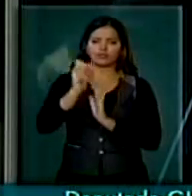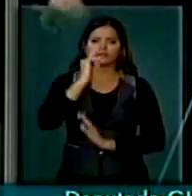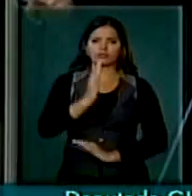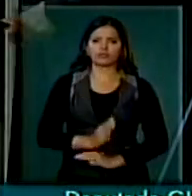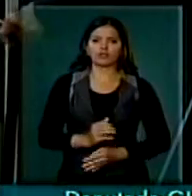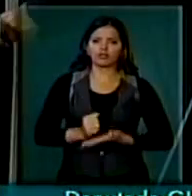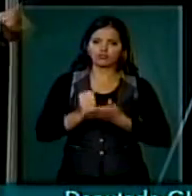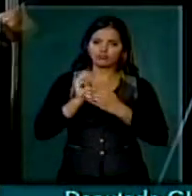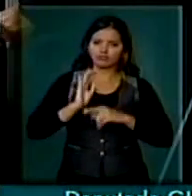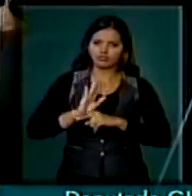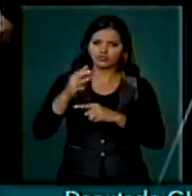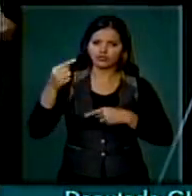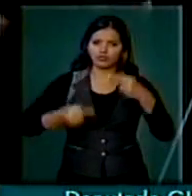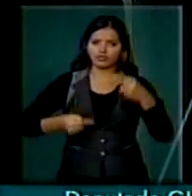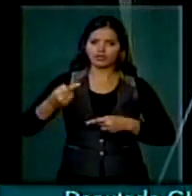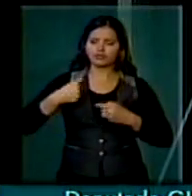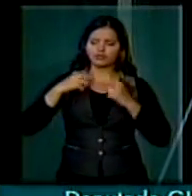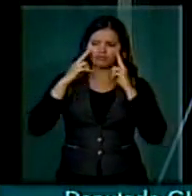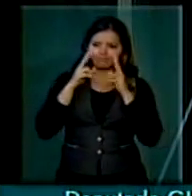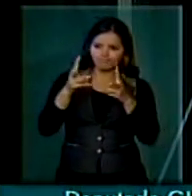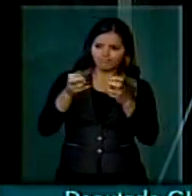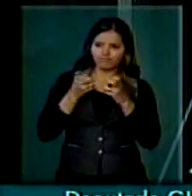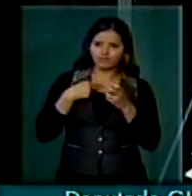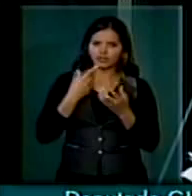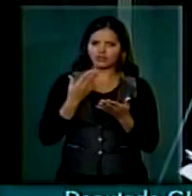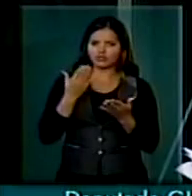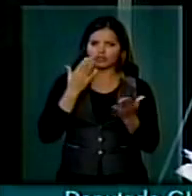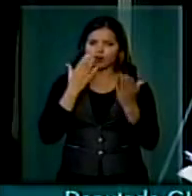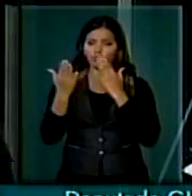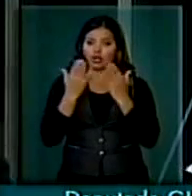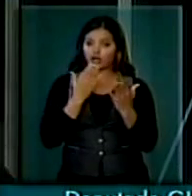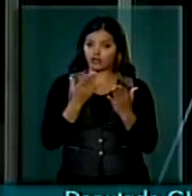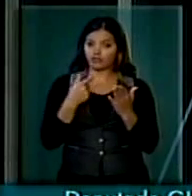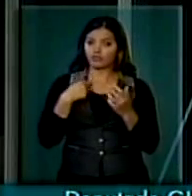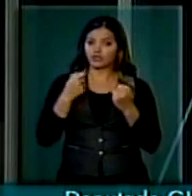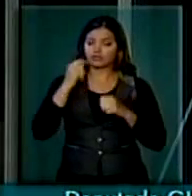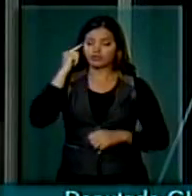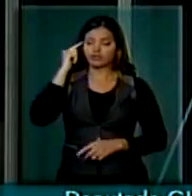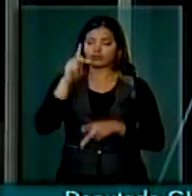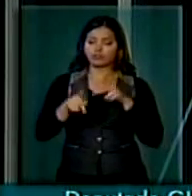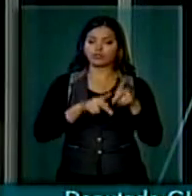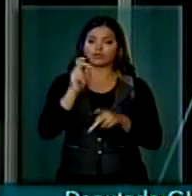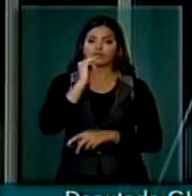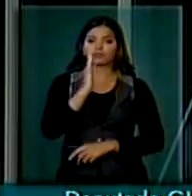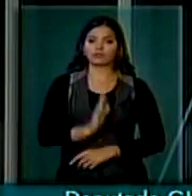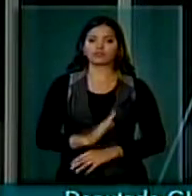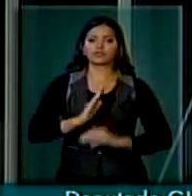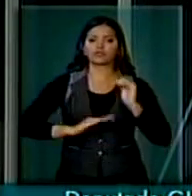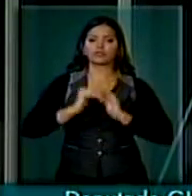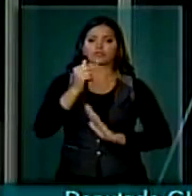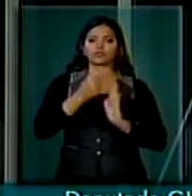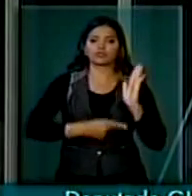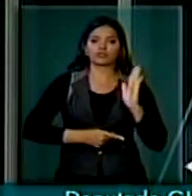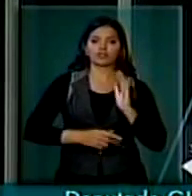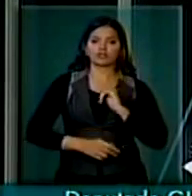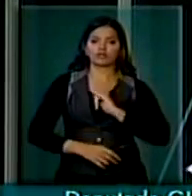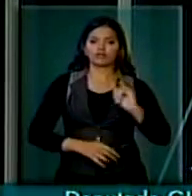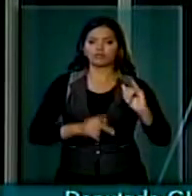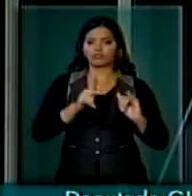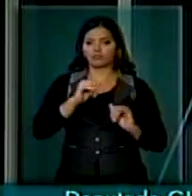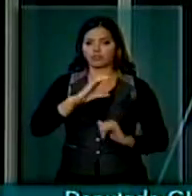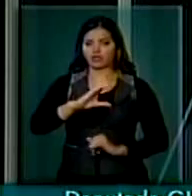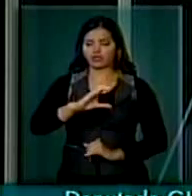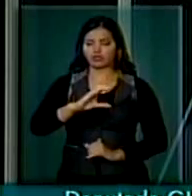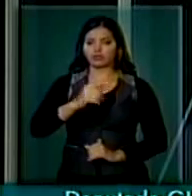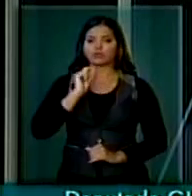nesse debate, há que se ter uma visão crítica. Por isso, é importante refletir com o povo brasileiro sobre o projeto anunciado pelo governo, o PAC,